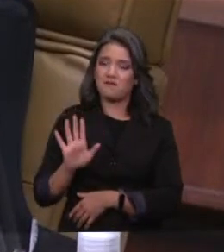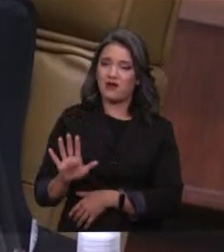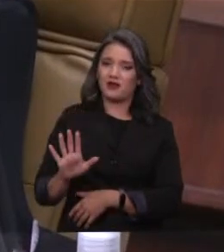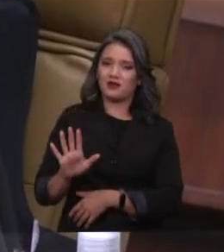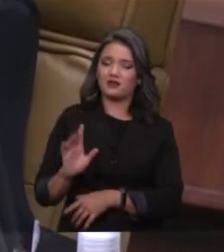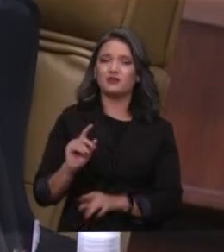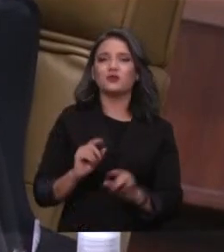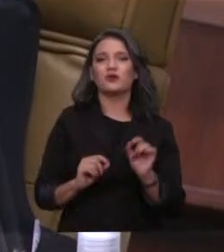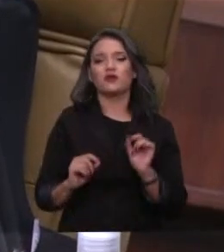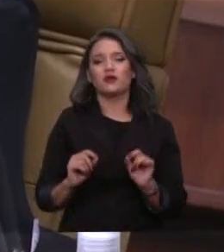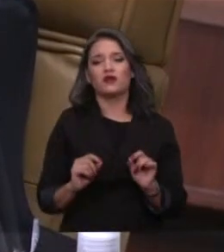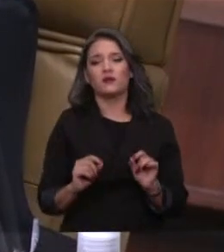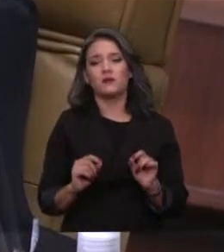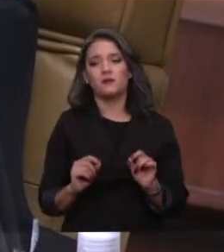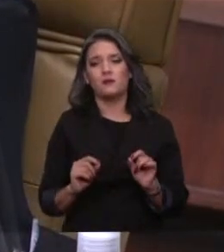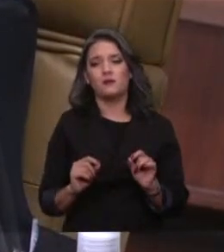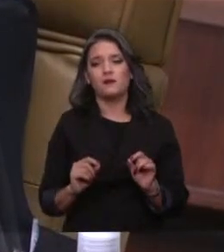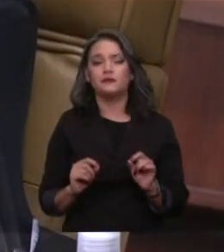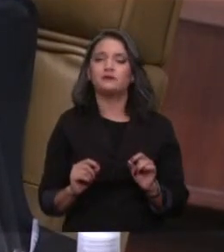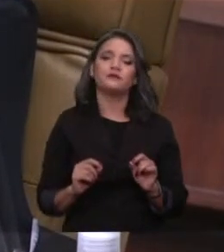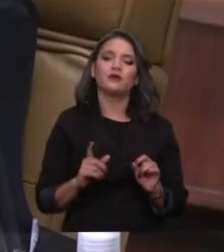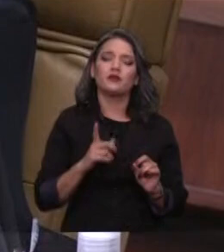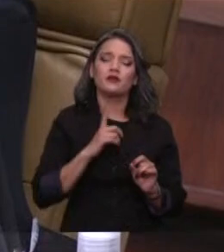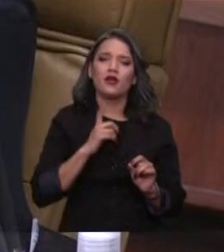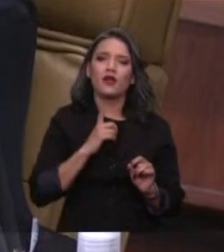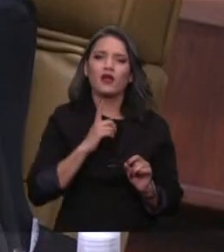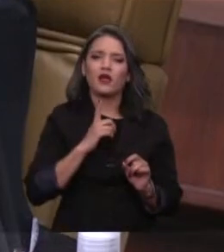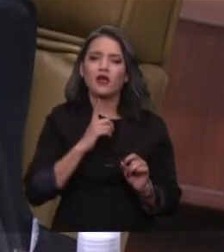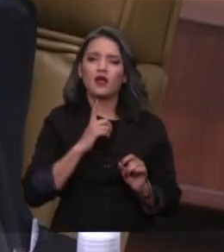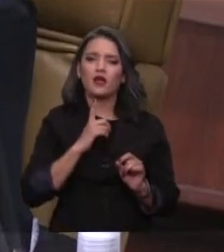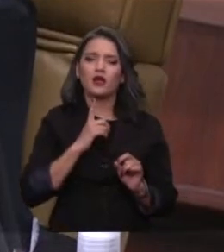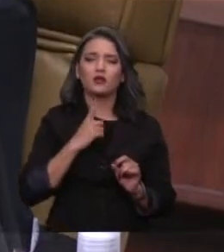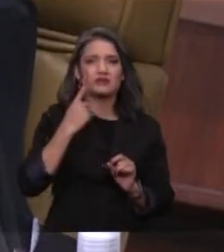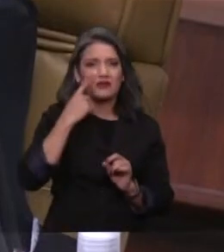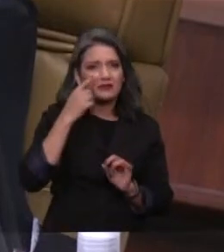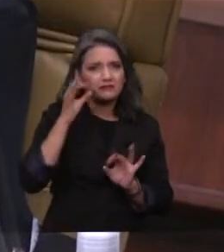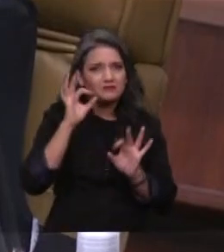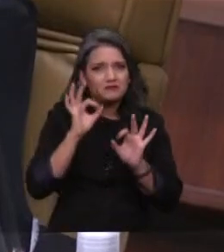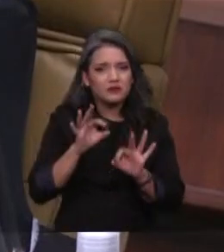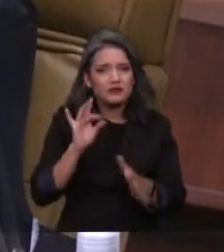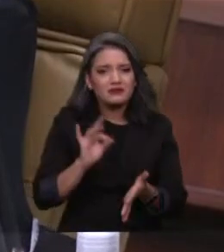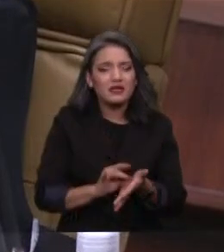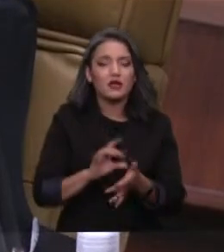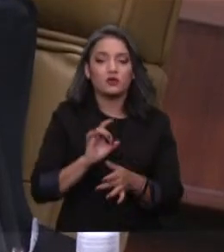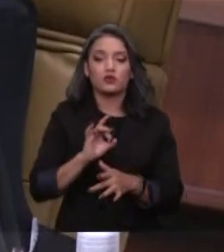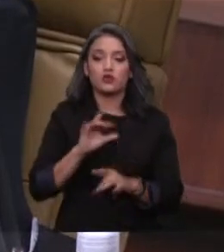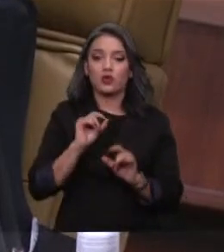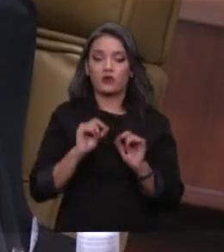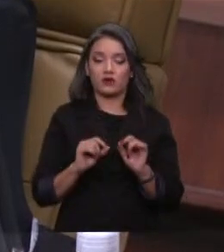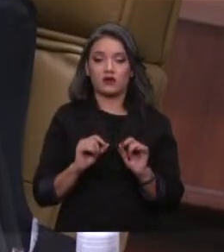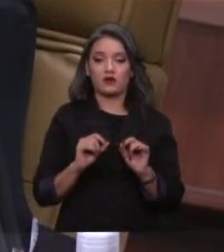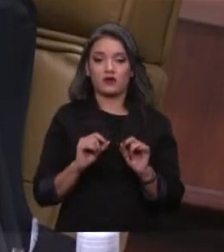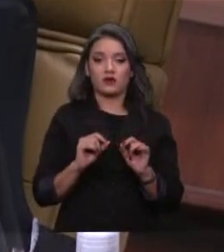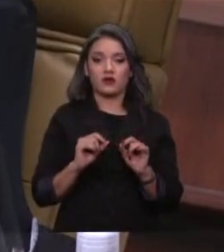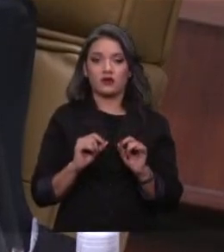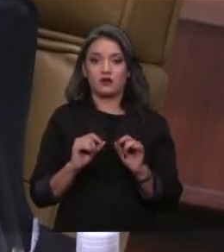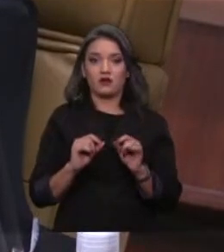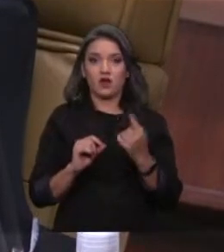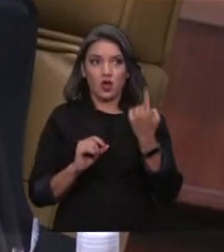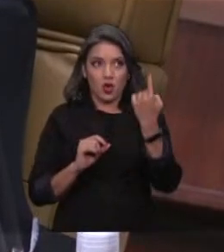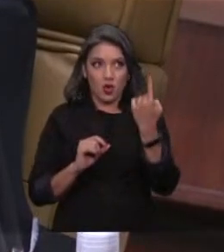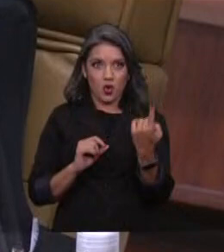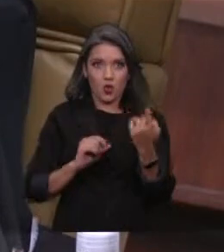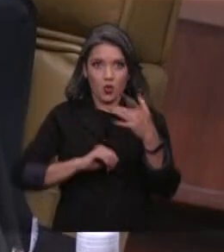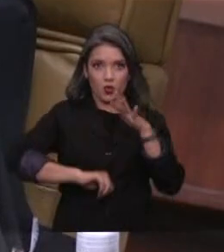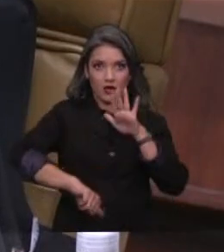ao fim e ao cabo, na realidade, foi demonstrada efetivamente apenas a prática de um delito